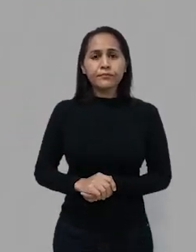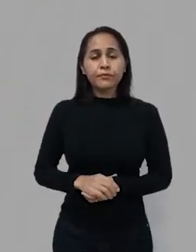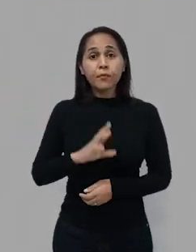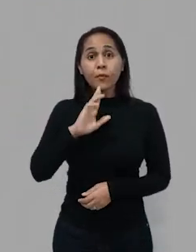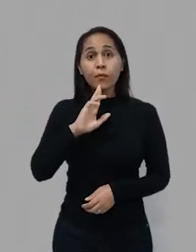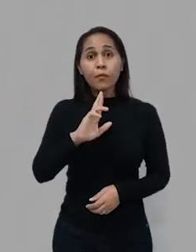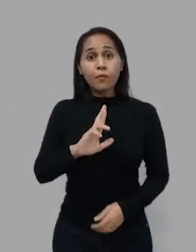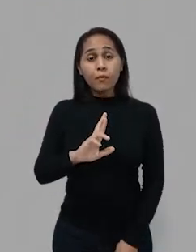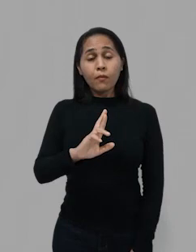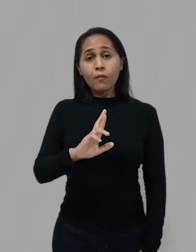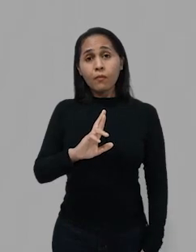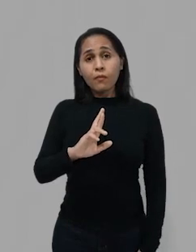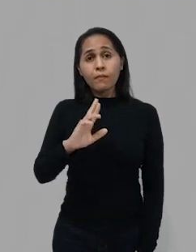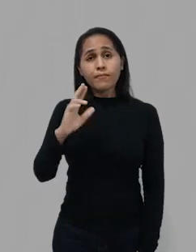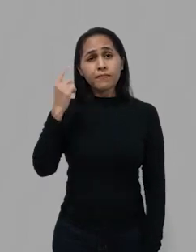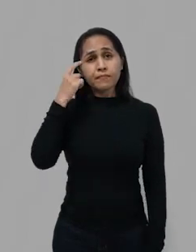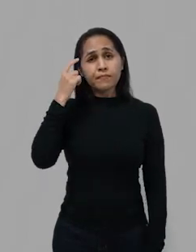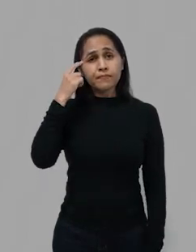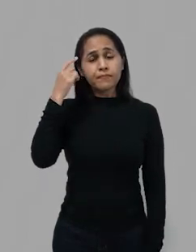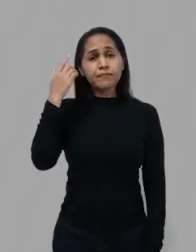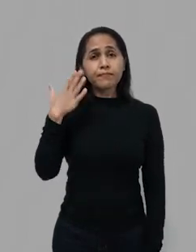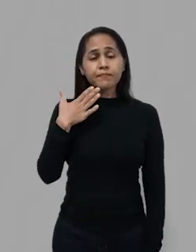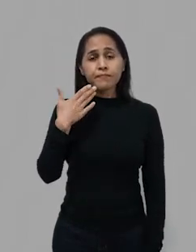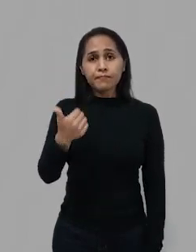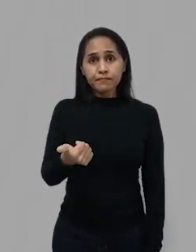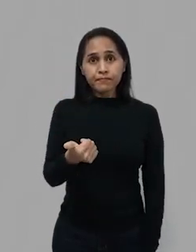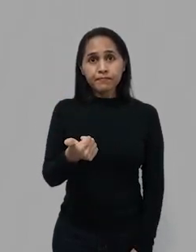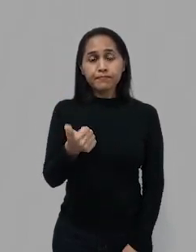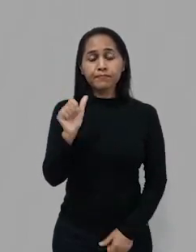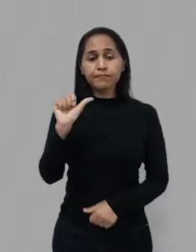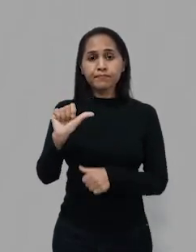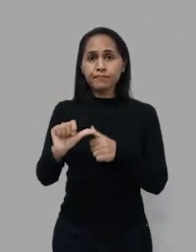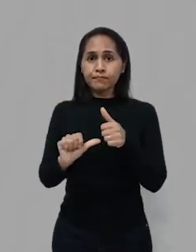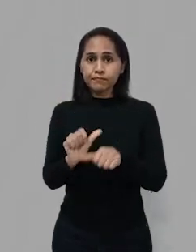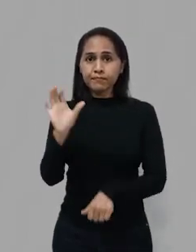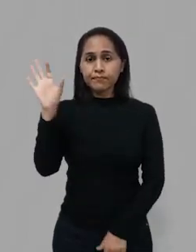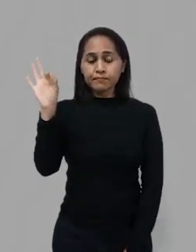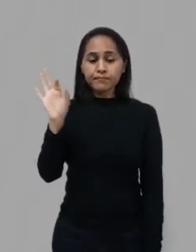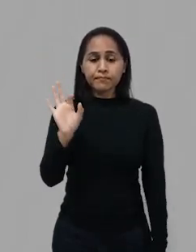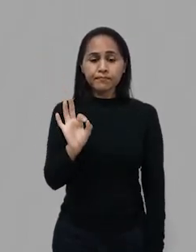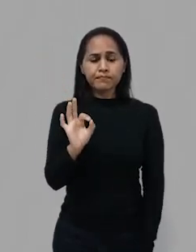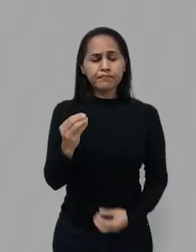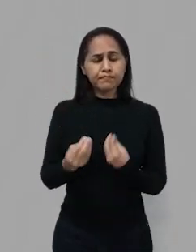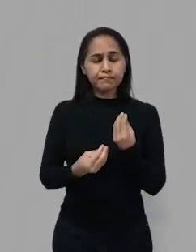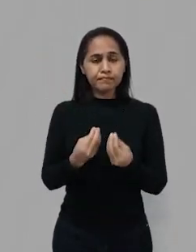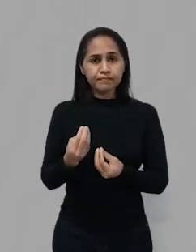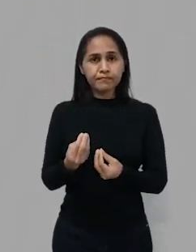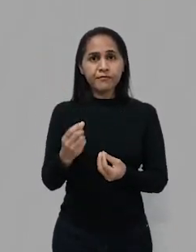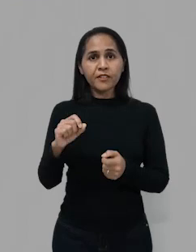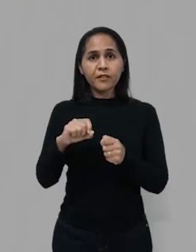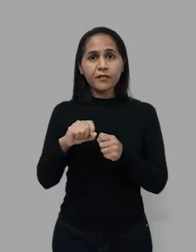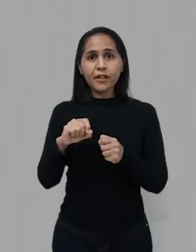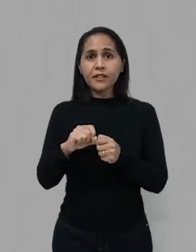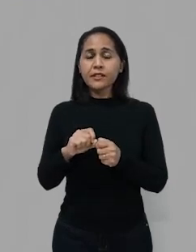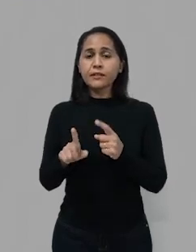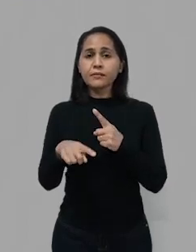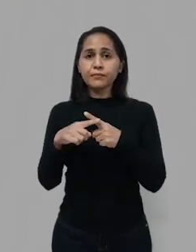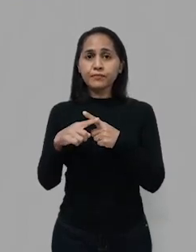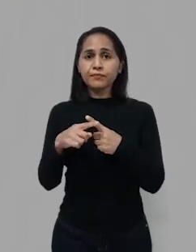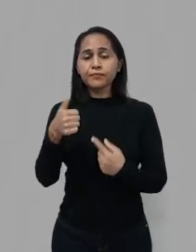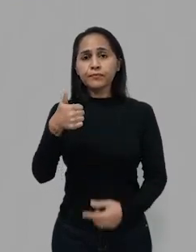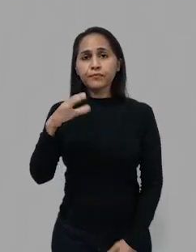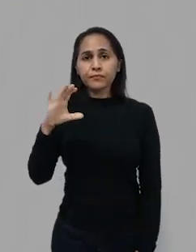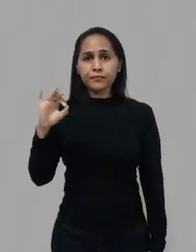noção melhor, a gente vai transformar em porcentagem. Como? Multiplicando por 100%. Então,